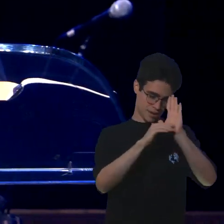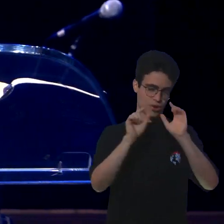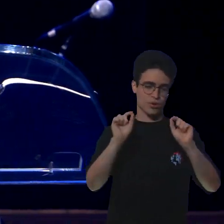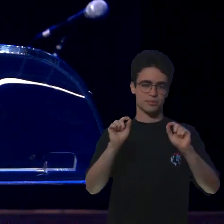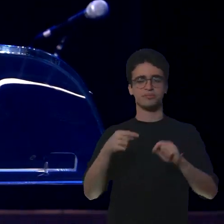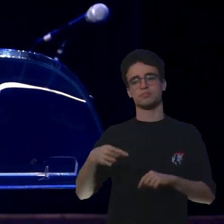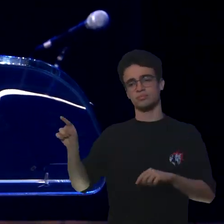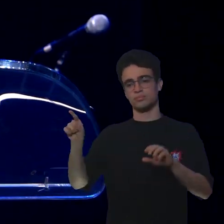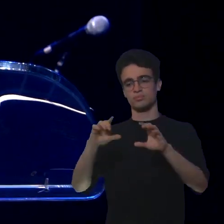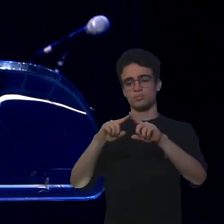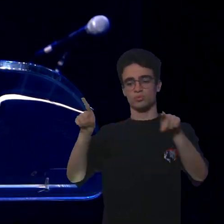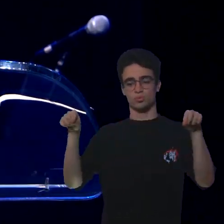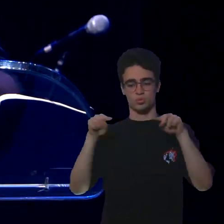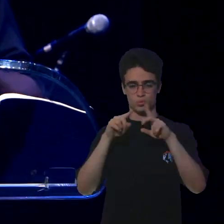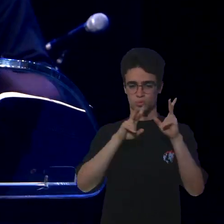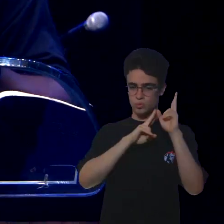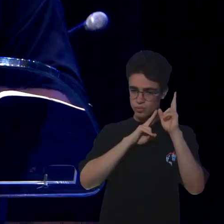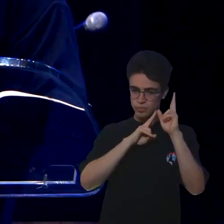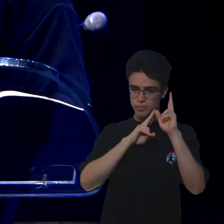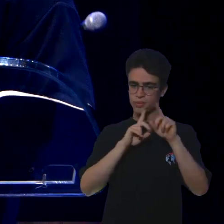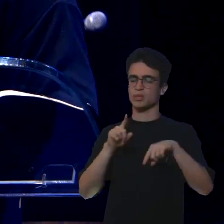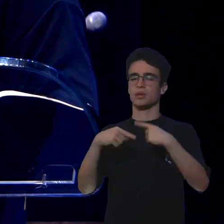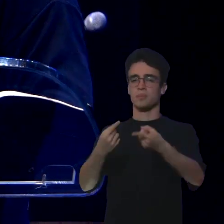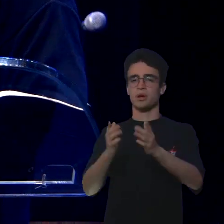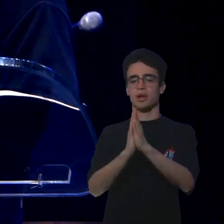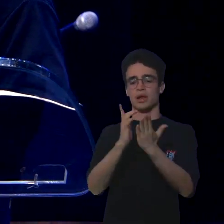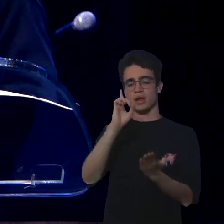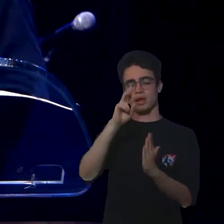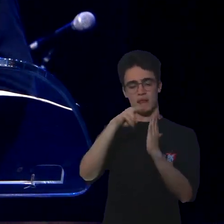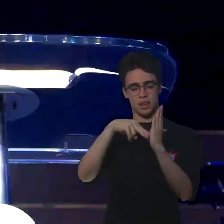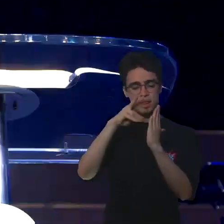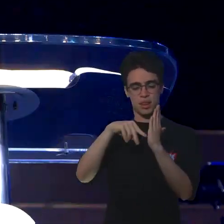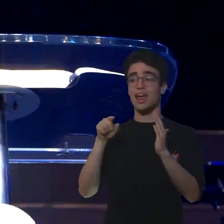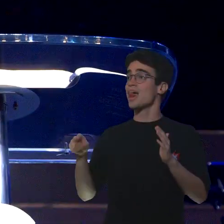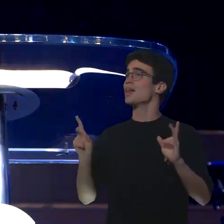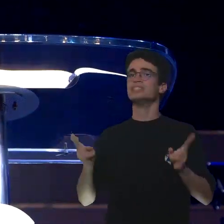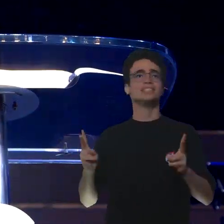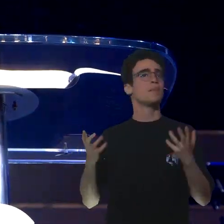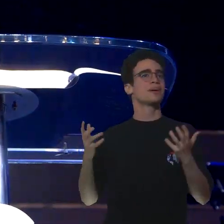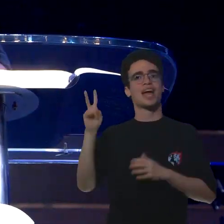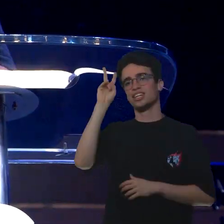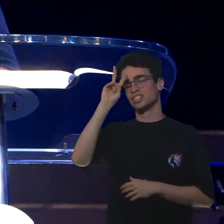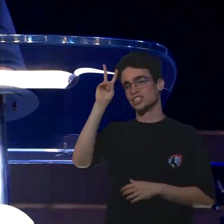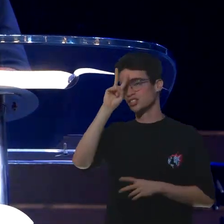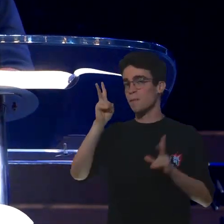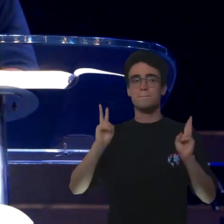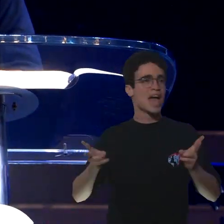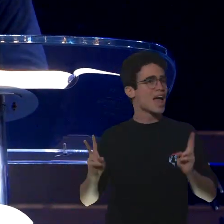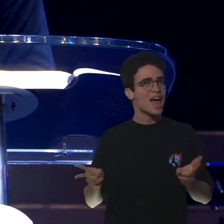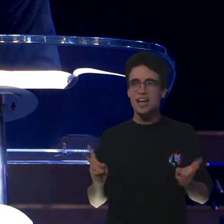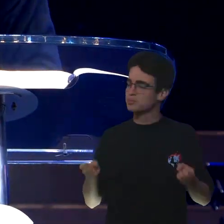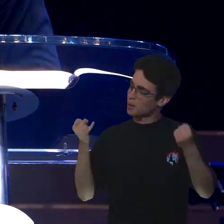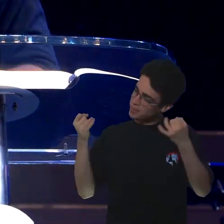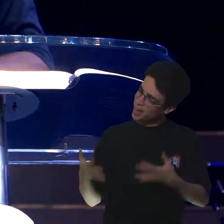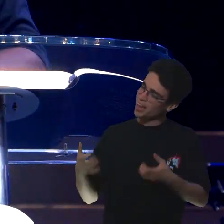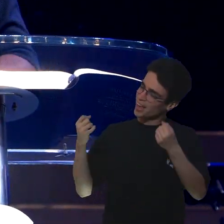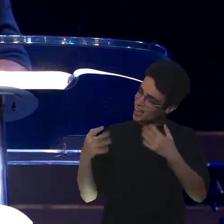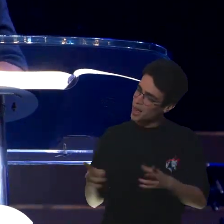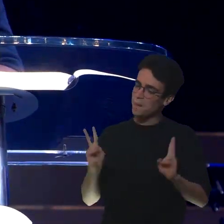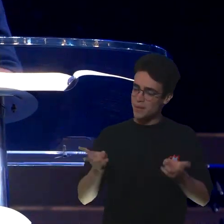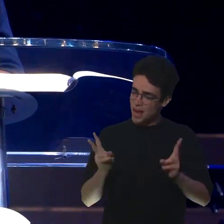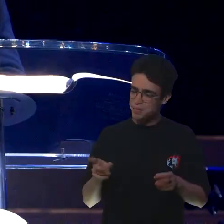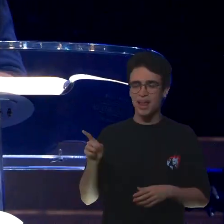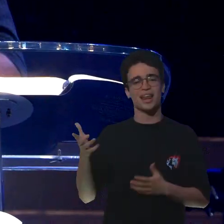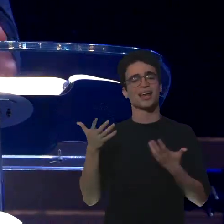vai para o quarto, aí tem um momento de leitura da Bíblia, ele sempre quer a mesma história. Já contei a mesma história umas 200 vezes para ele. Ele